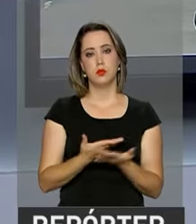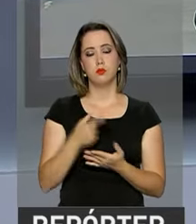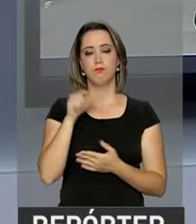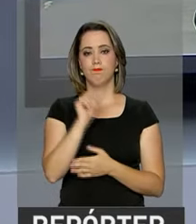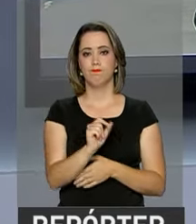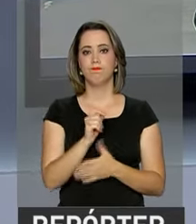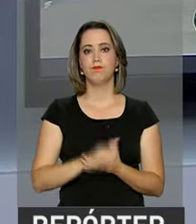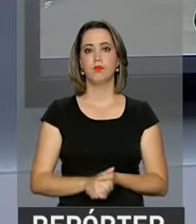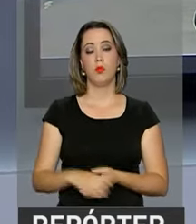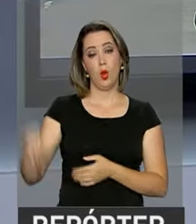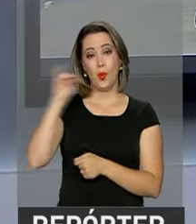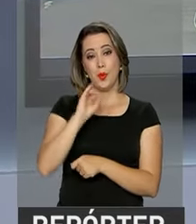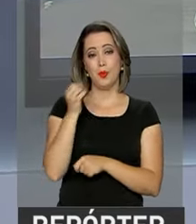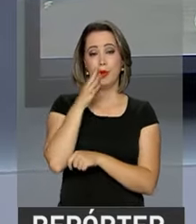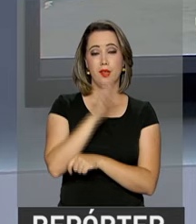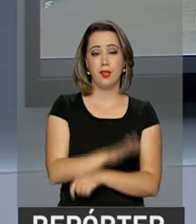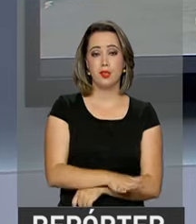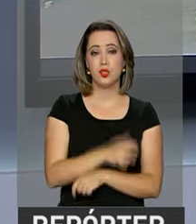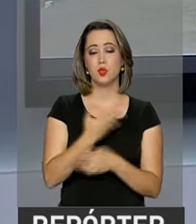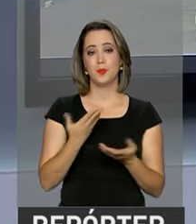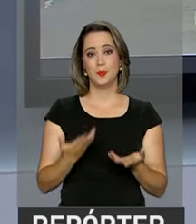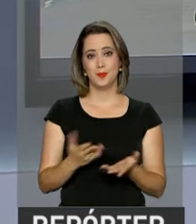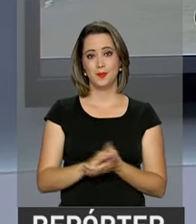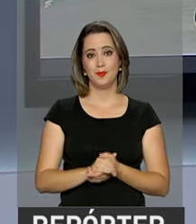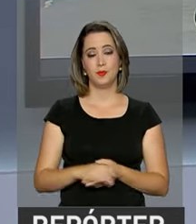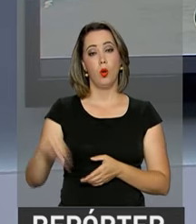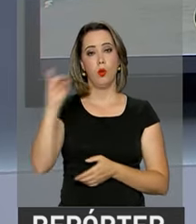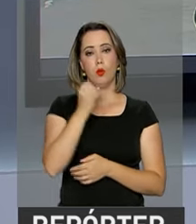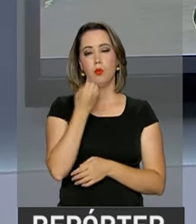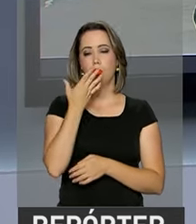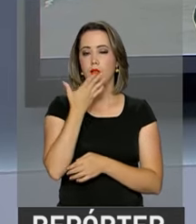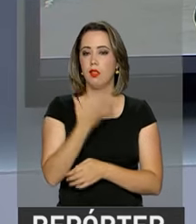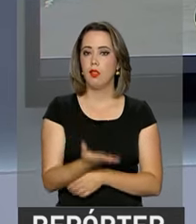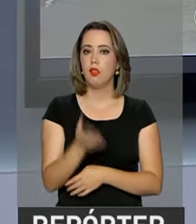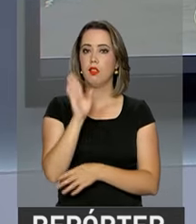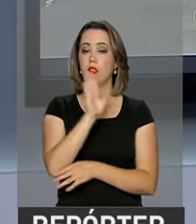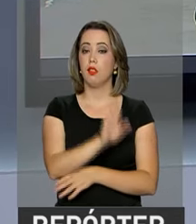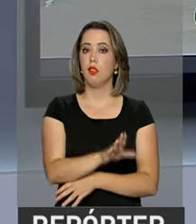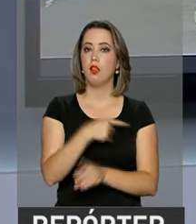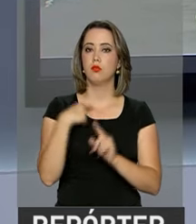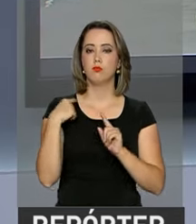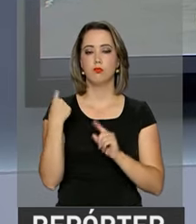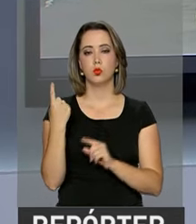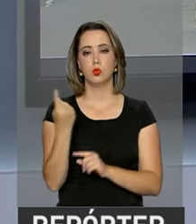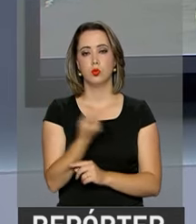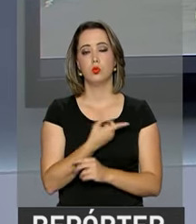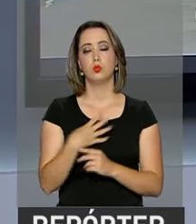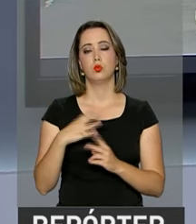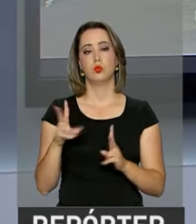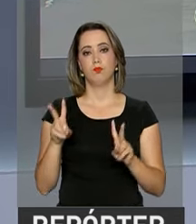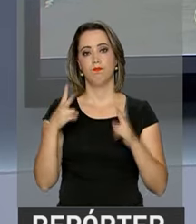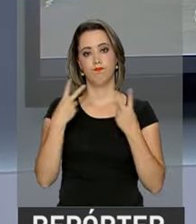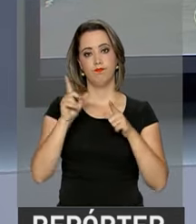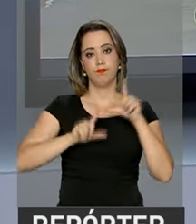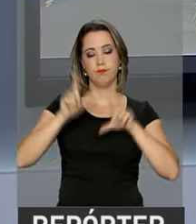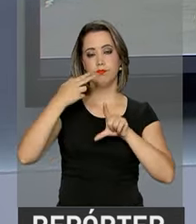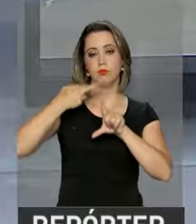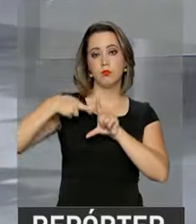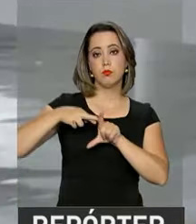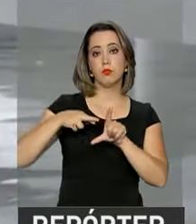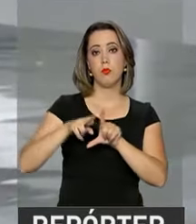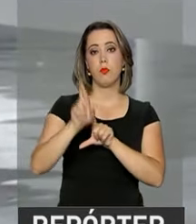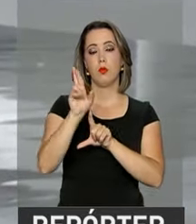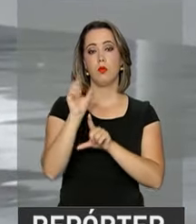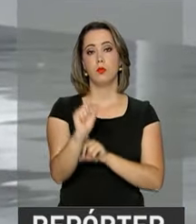assunto Olá Paulo boa tarde para você Boa tarde Roberto Boa tarde a todos que nos assistem na TV NBR